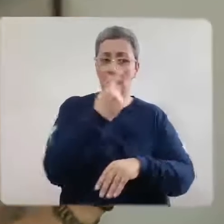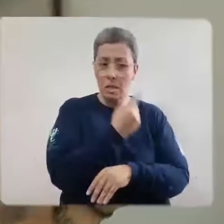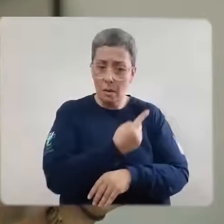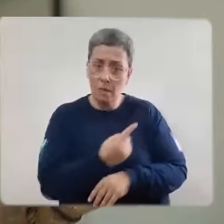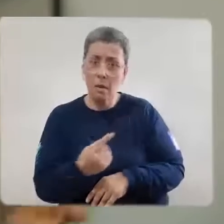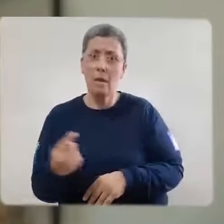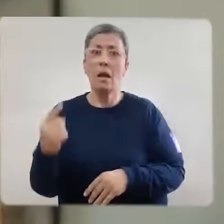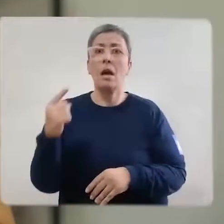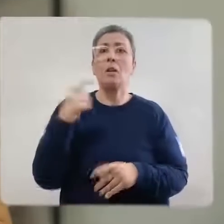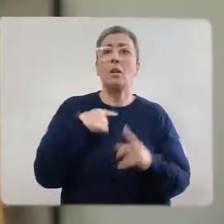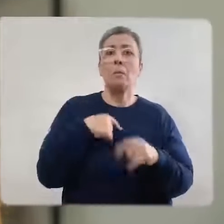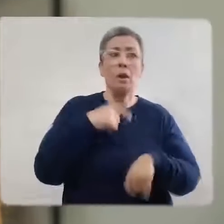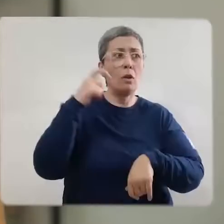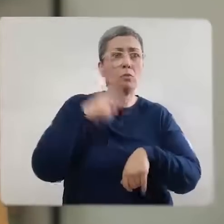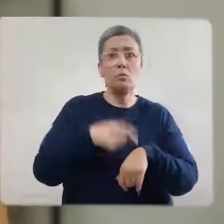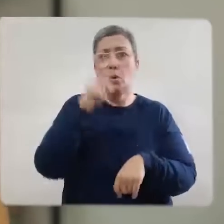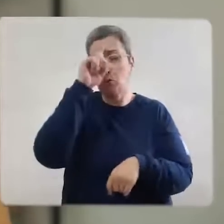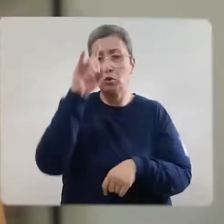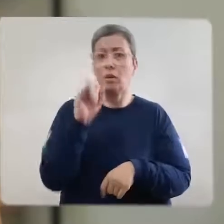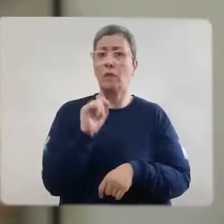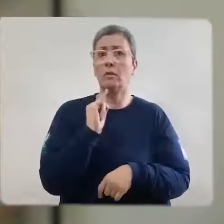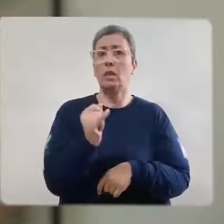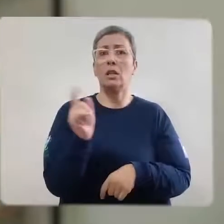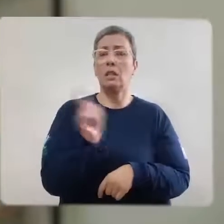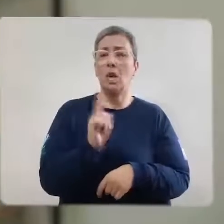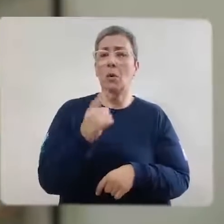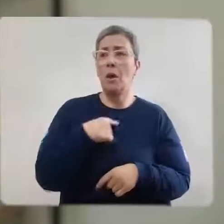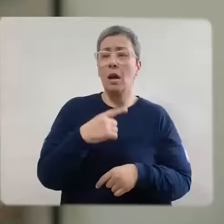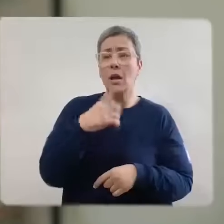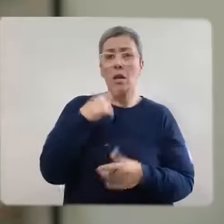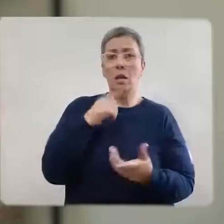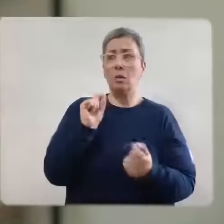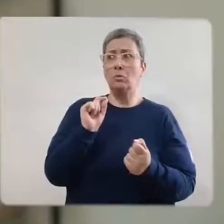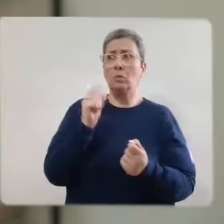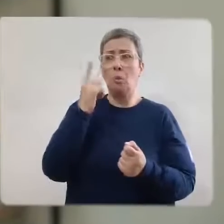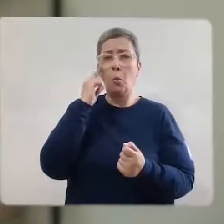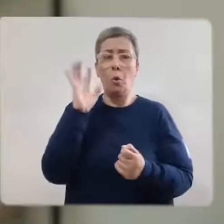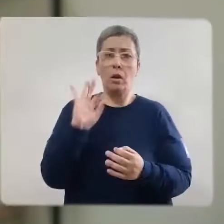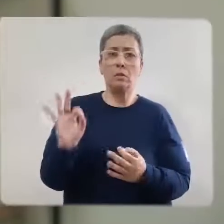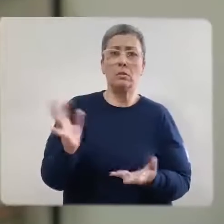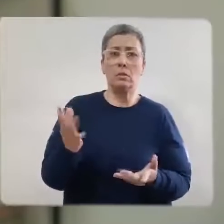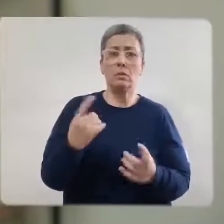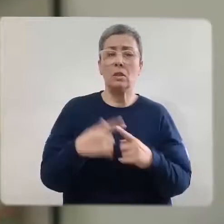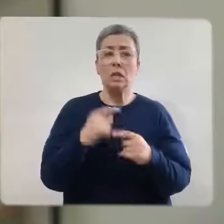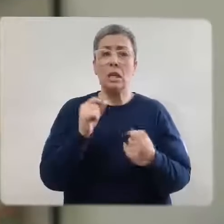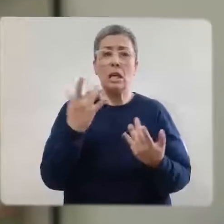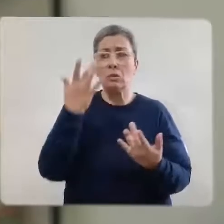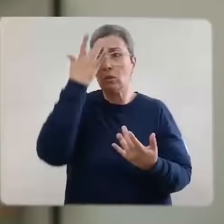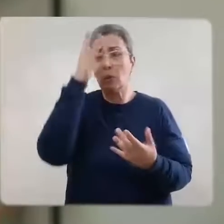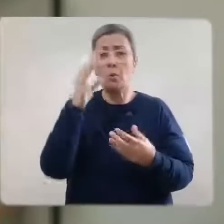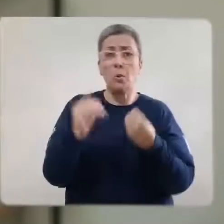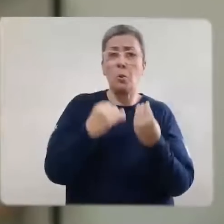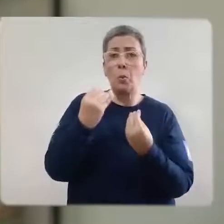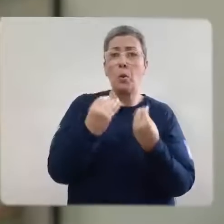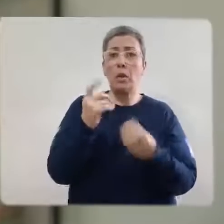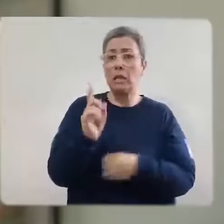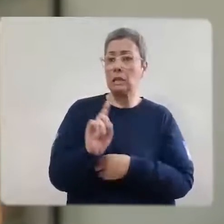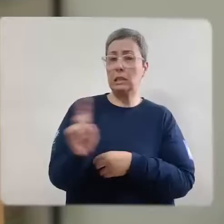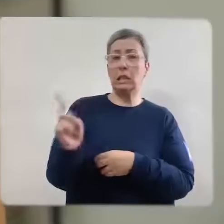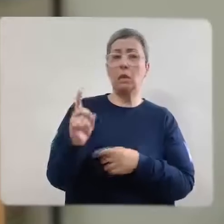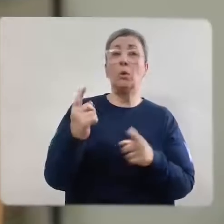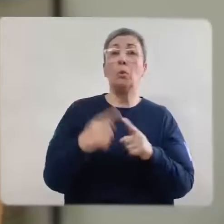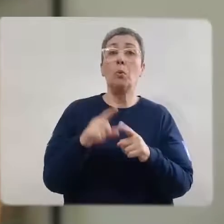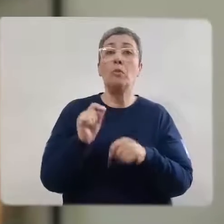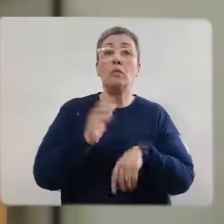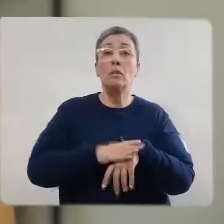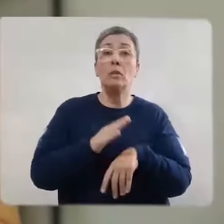semana inteira, por que aquele dia você disse não? Ele não estava prevendo isso. Ele não estava prevendo este não.